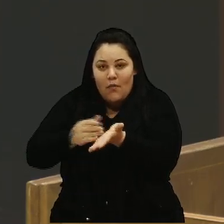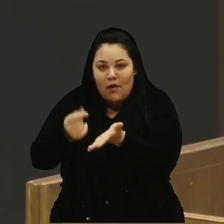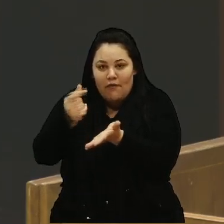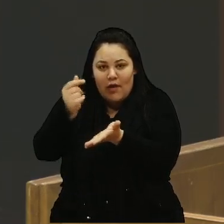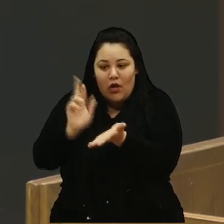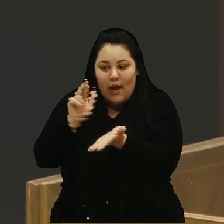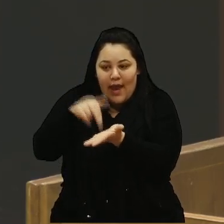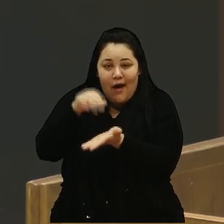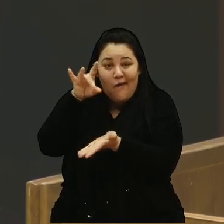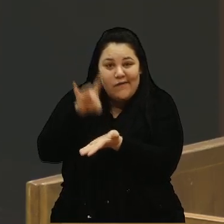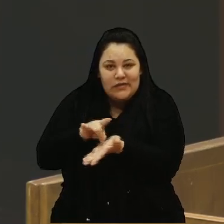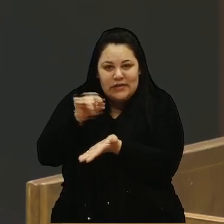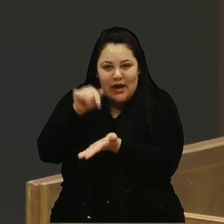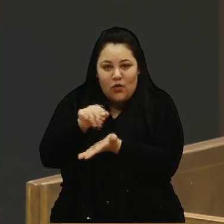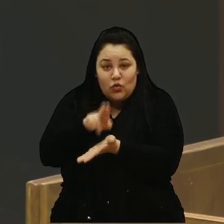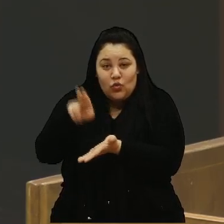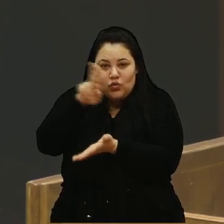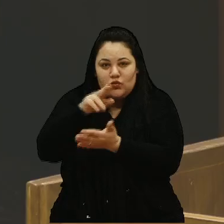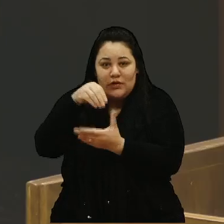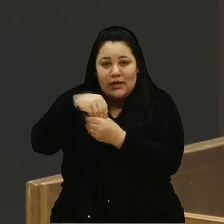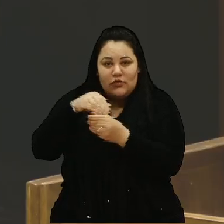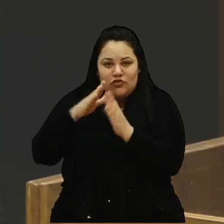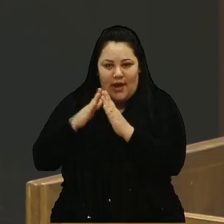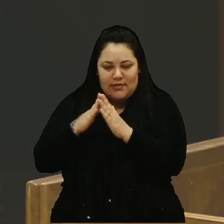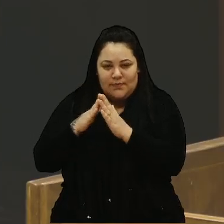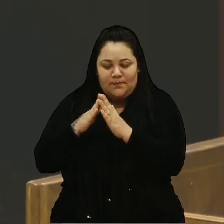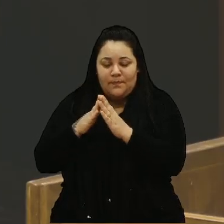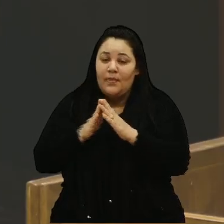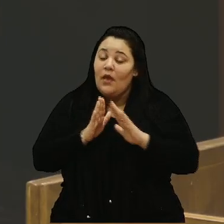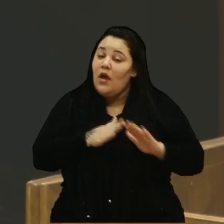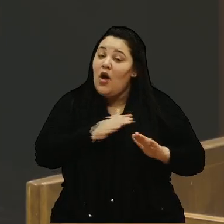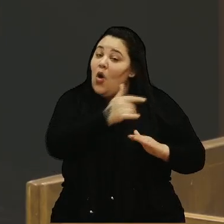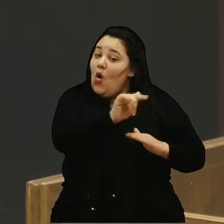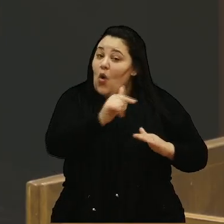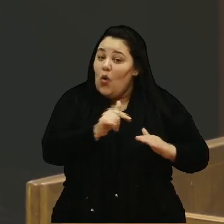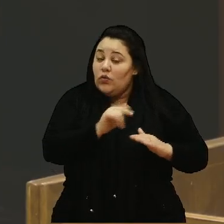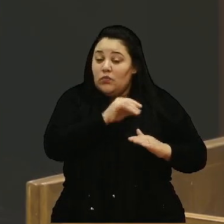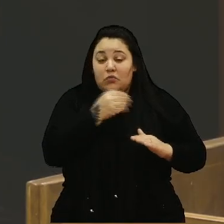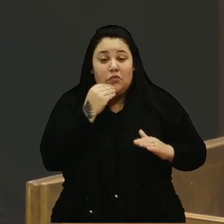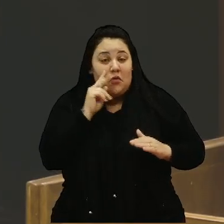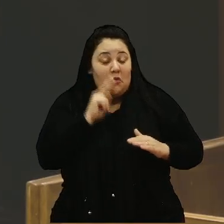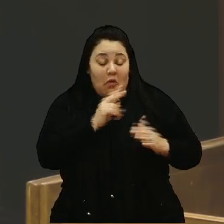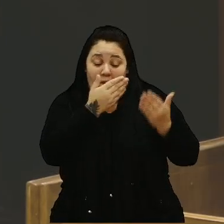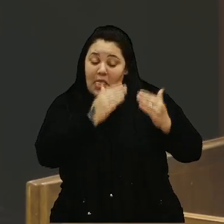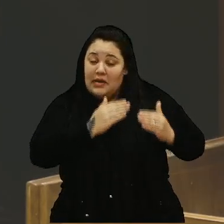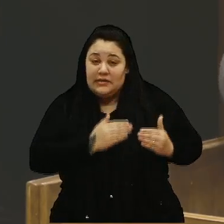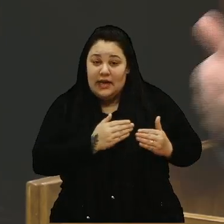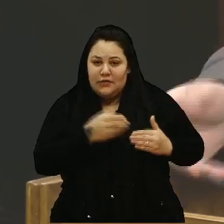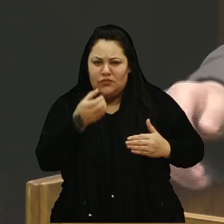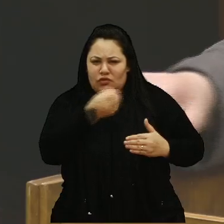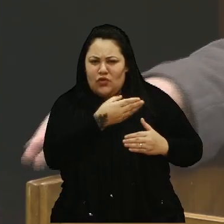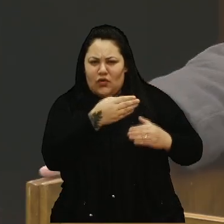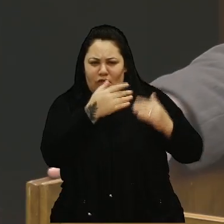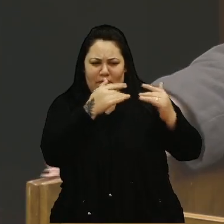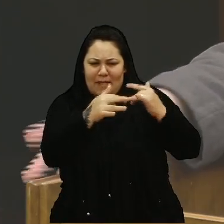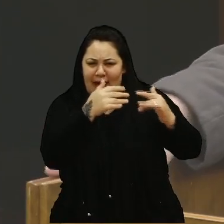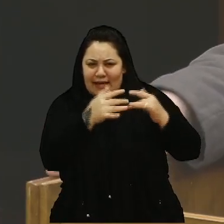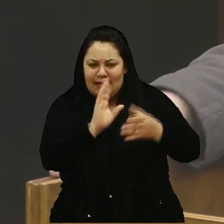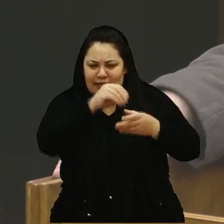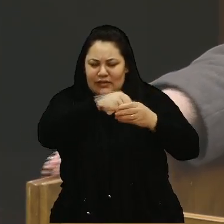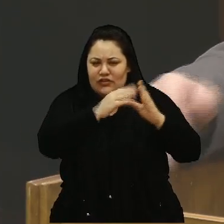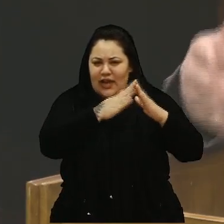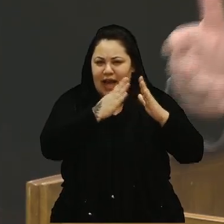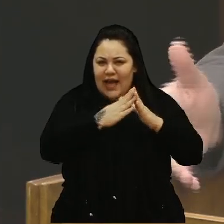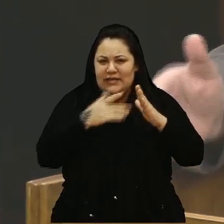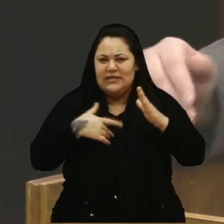o consumo efetivo. Outras possibilidades de serem verificadas: instalação de equipamentos novos na residência, vazamento de corrente elétrica ou fuga de